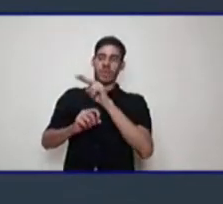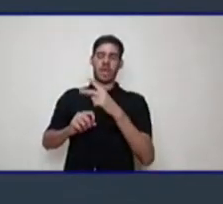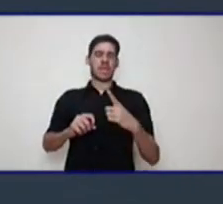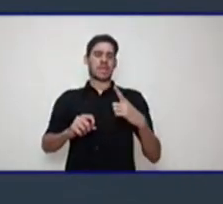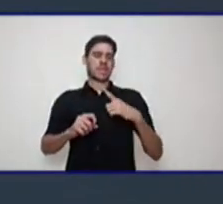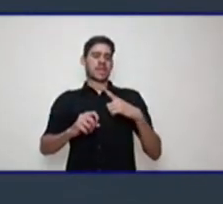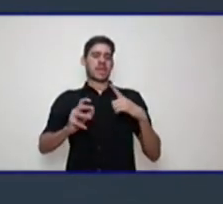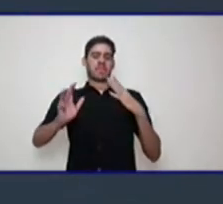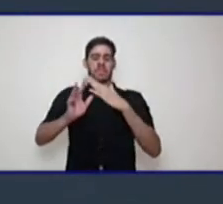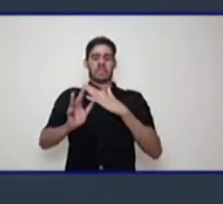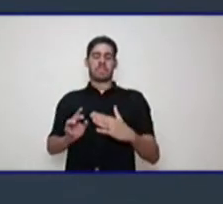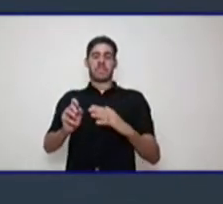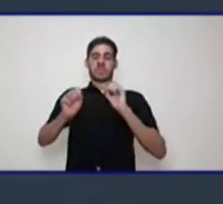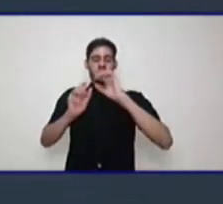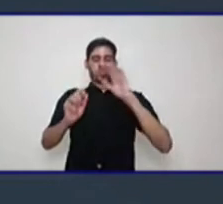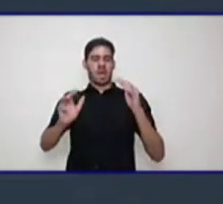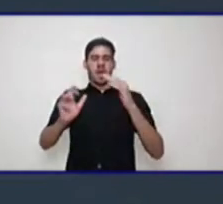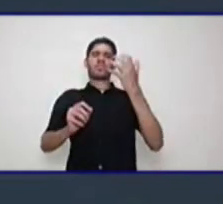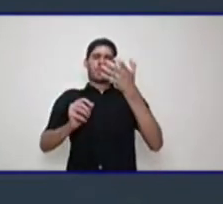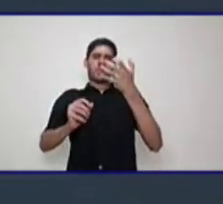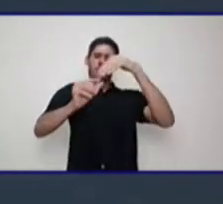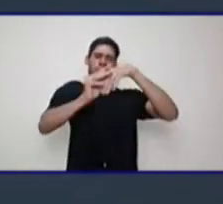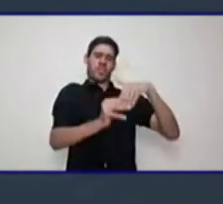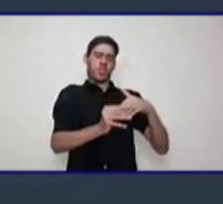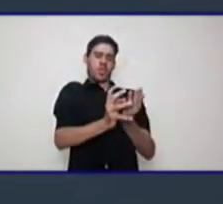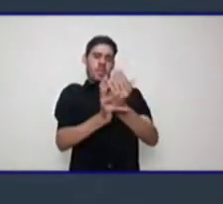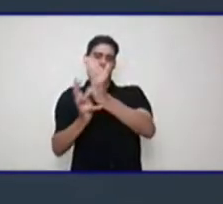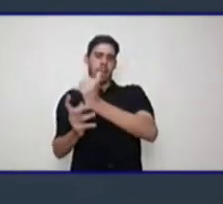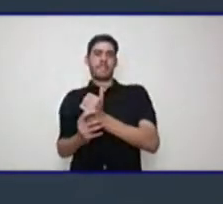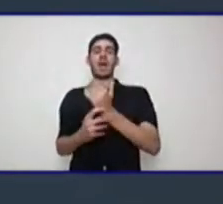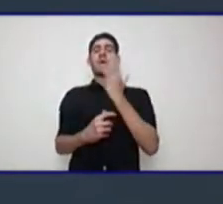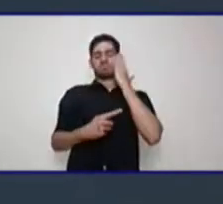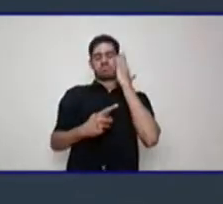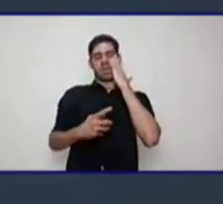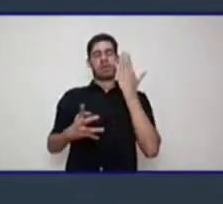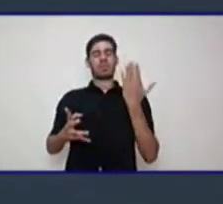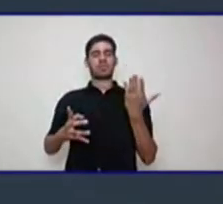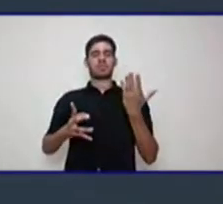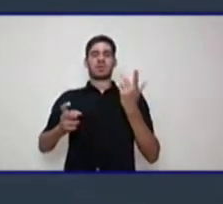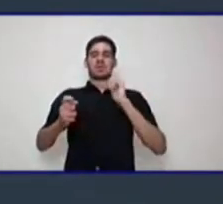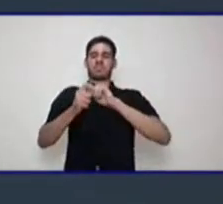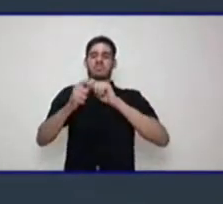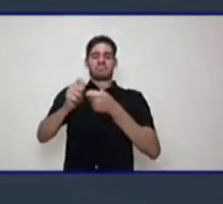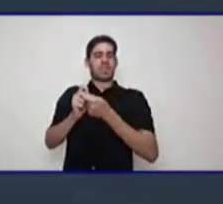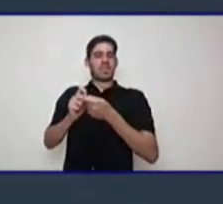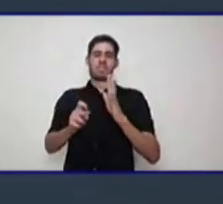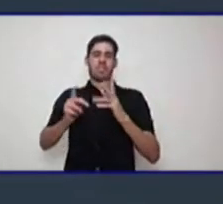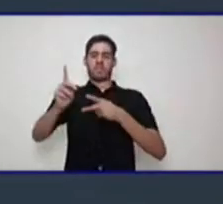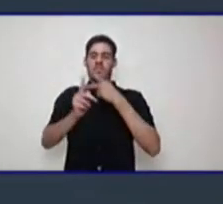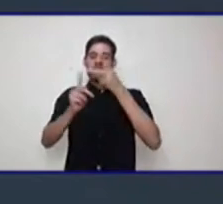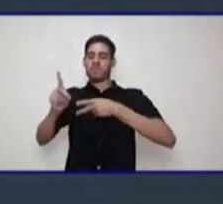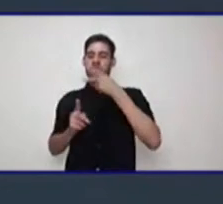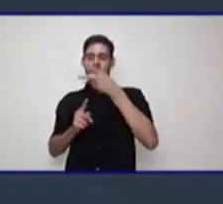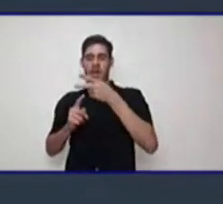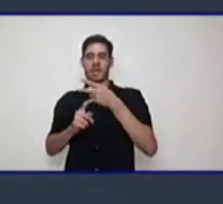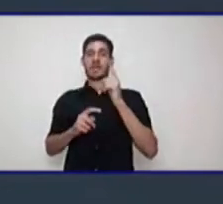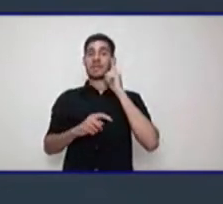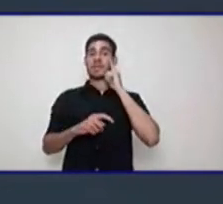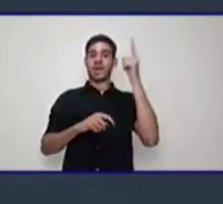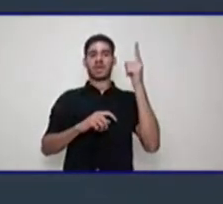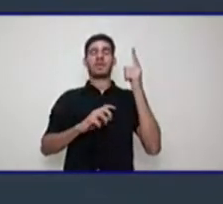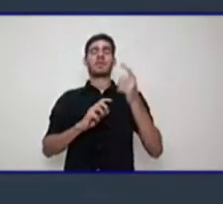pedido expresso de voto para que se reconheça a inadequação da verbalização da ideia